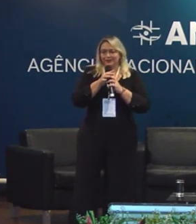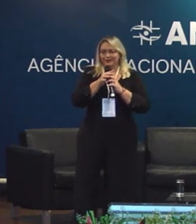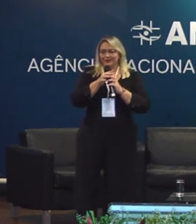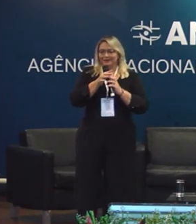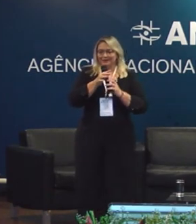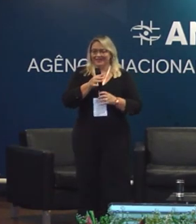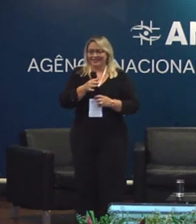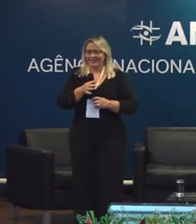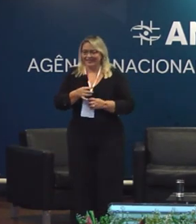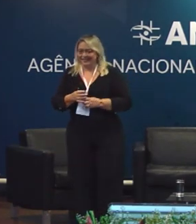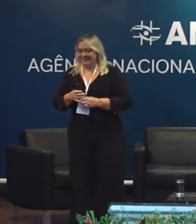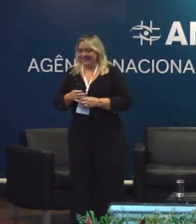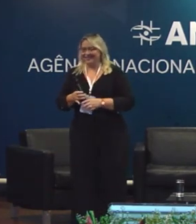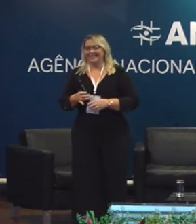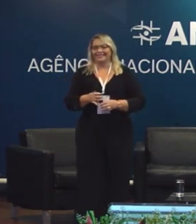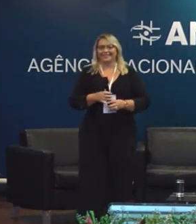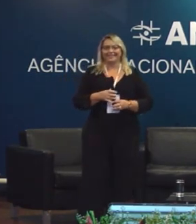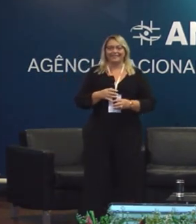por favor.